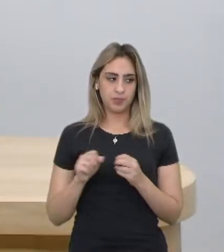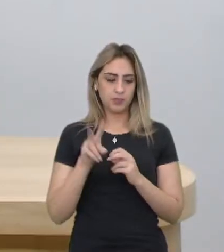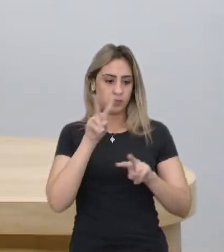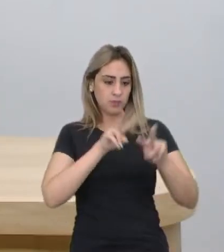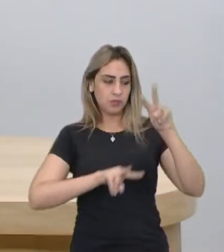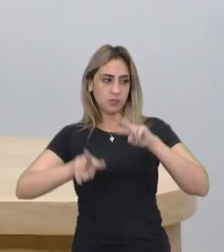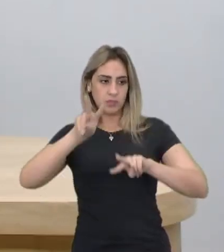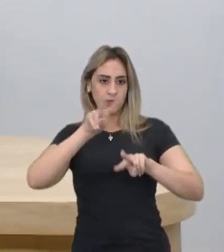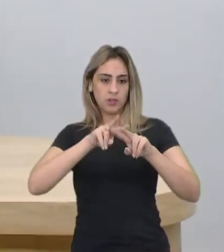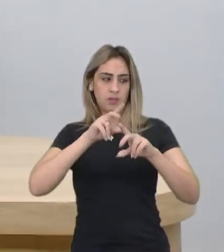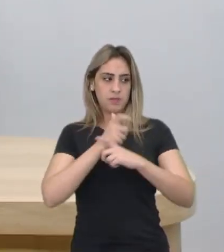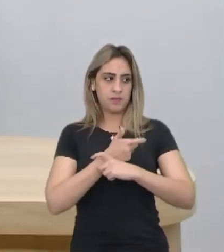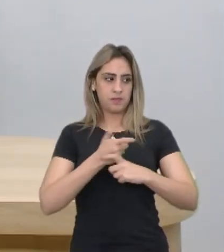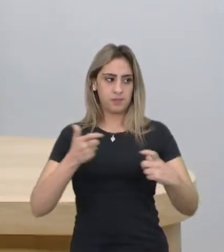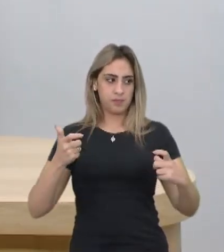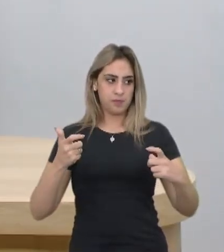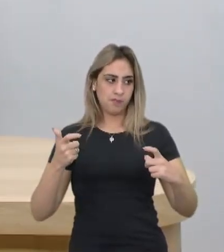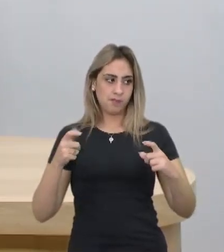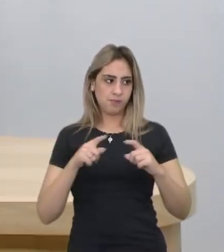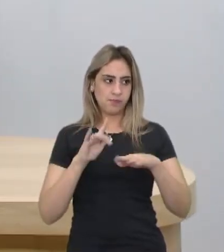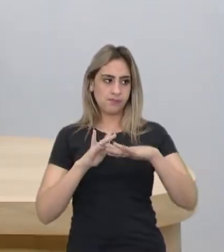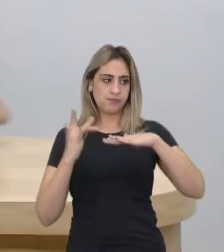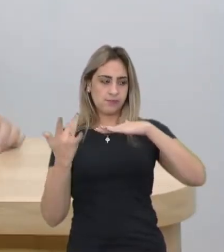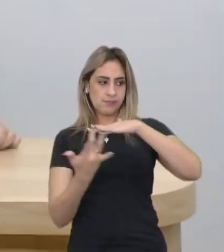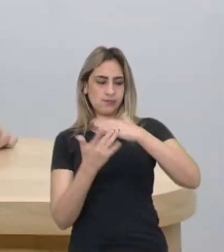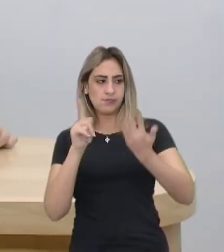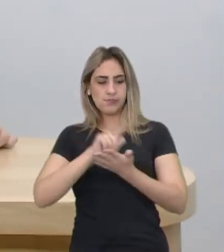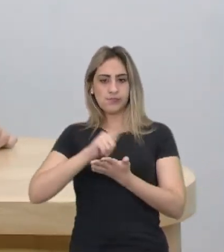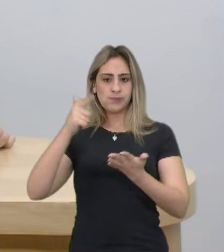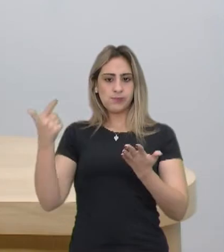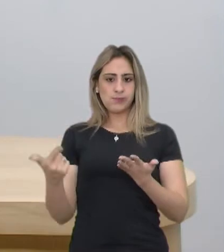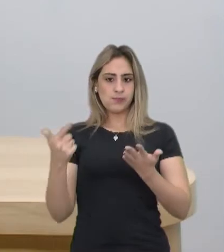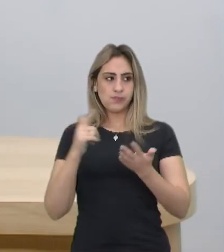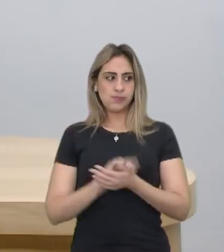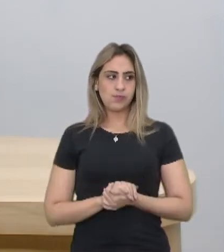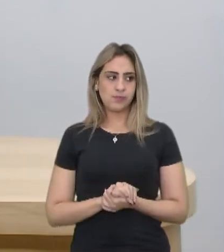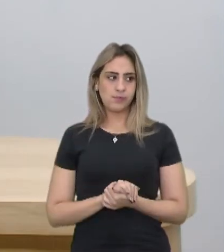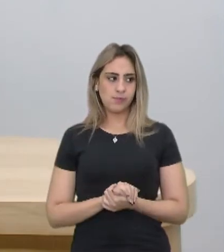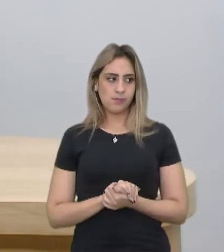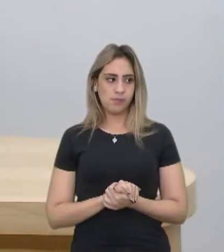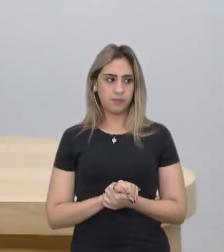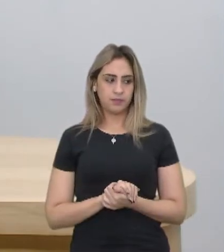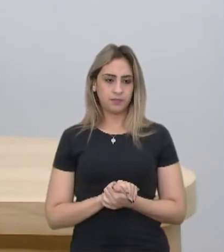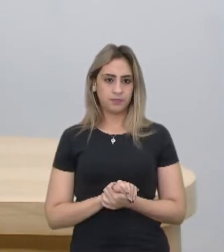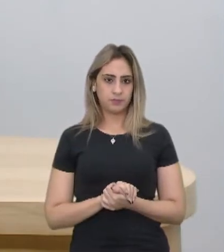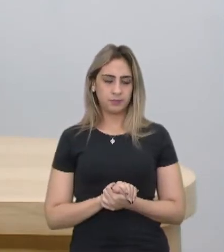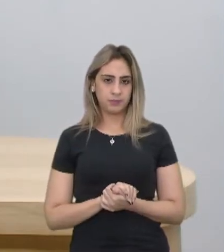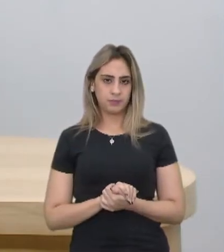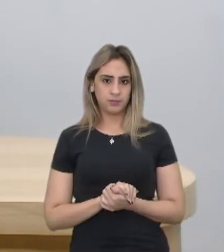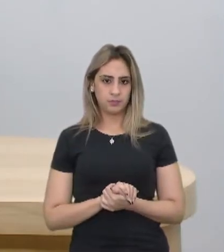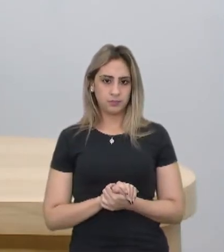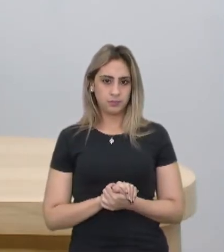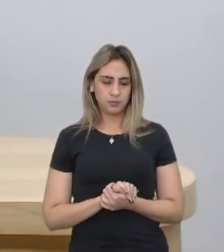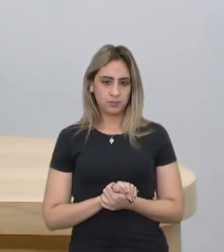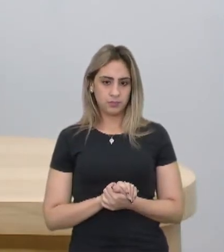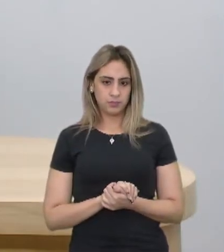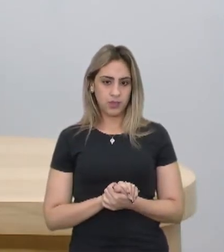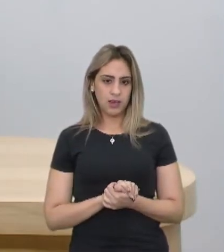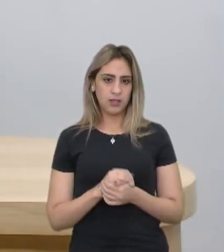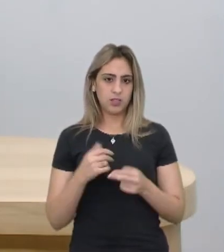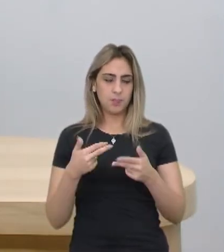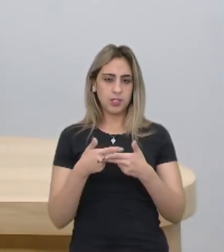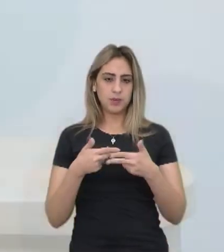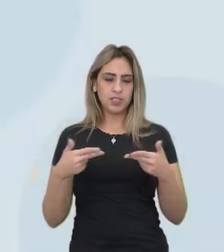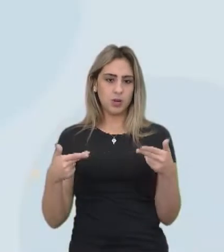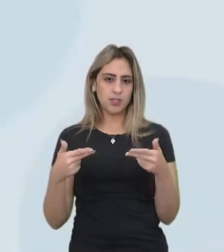visibilidade bem grande, inclusive na mídia, no jornalismo e tal, e a gente vai falar um pouquinho disso também. Então, tá